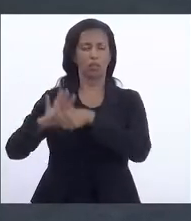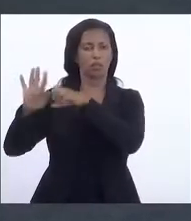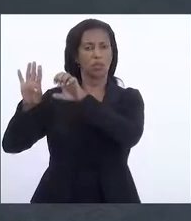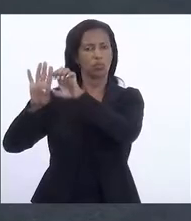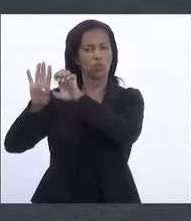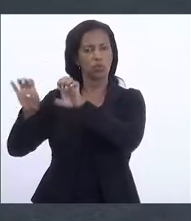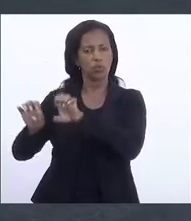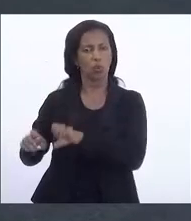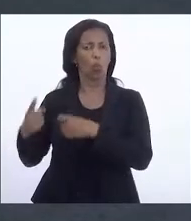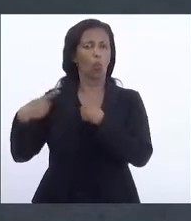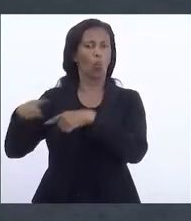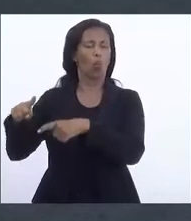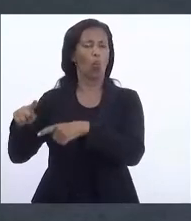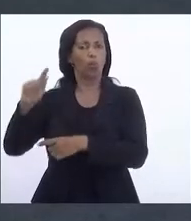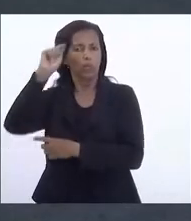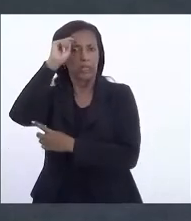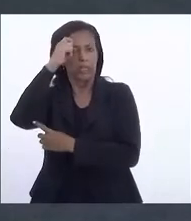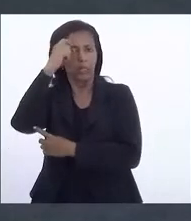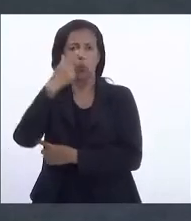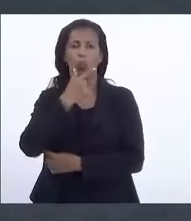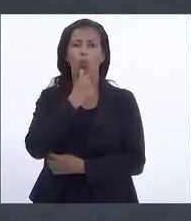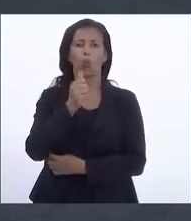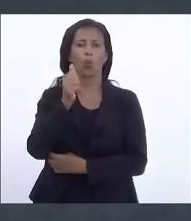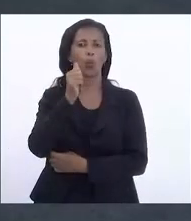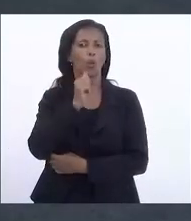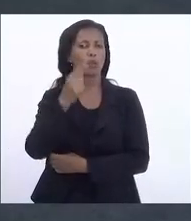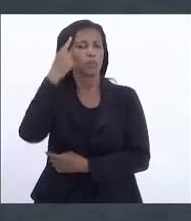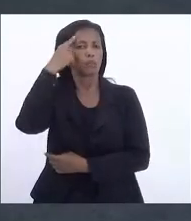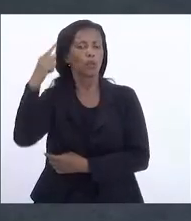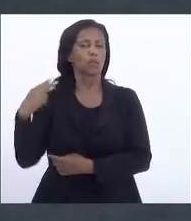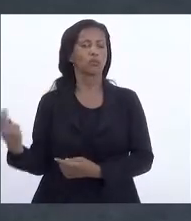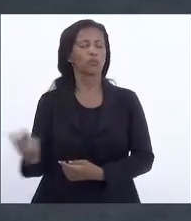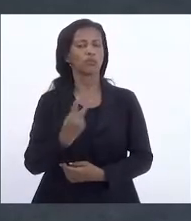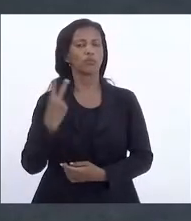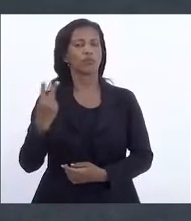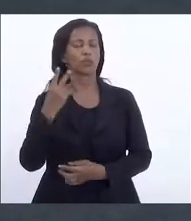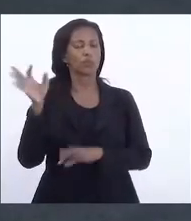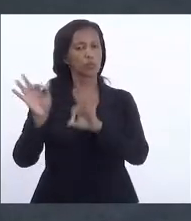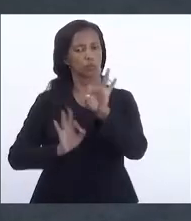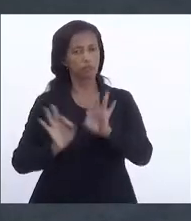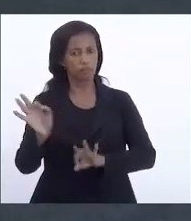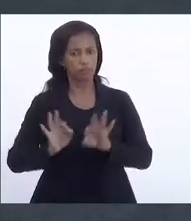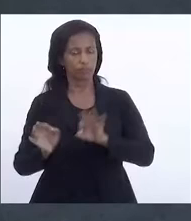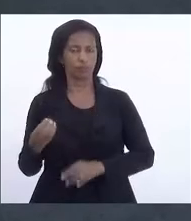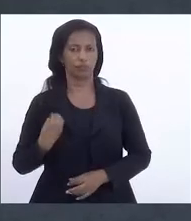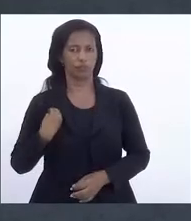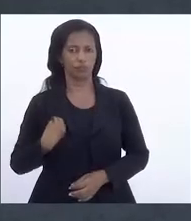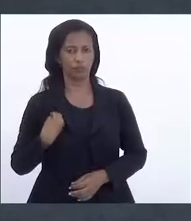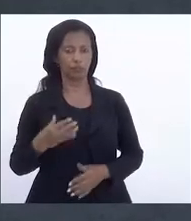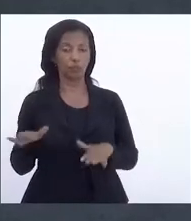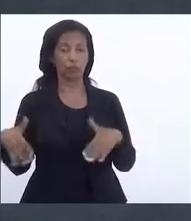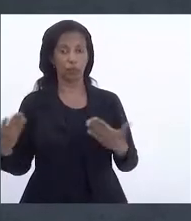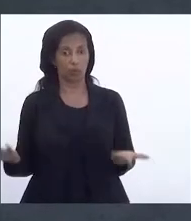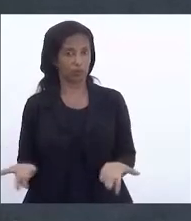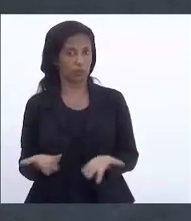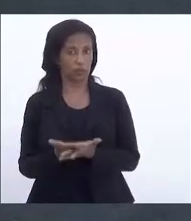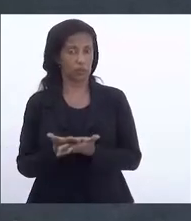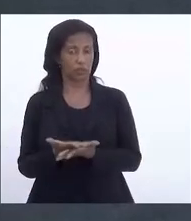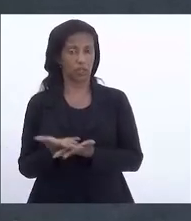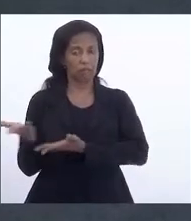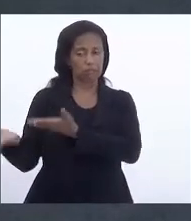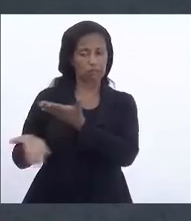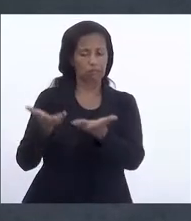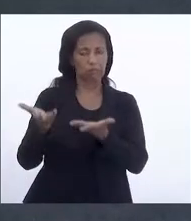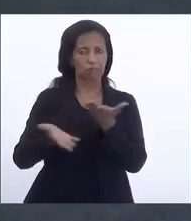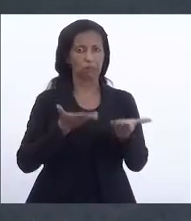contra negros e negras e seus ideais, valores e formas de vida. Ou seja, trata-se